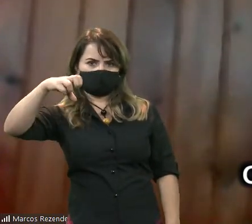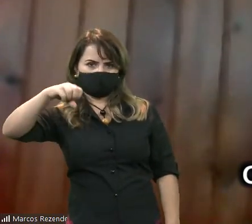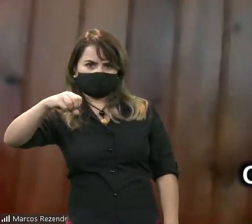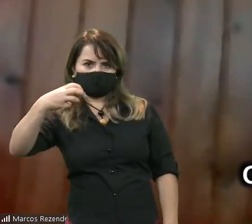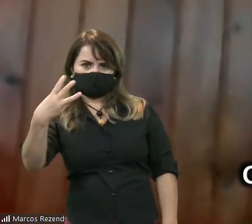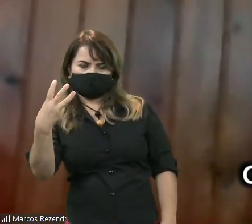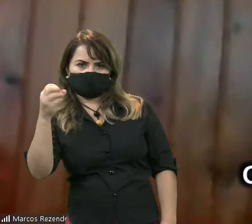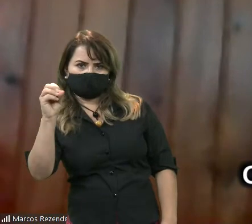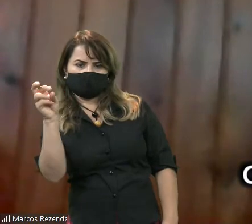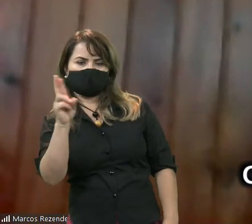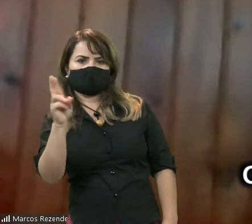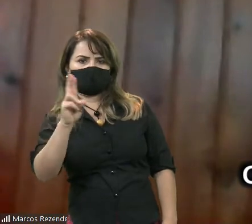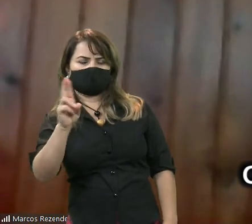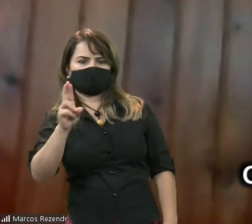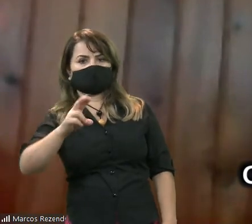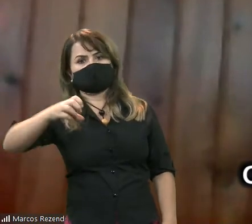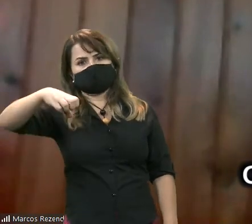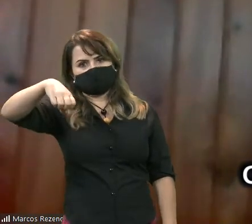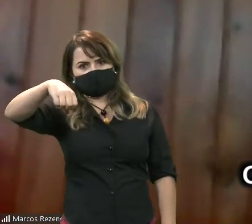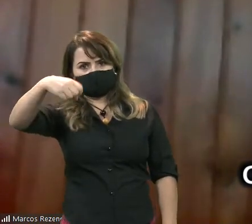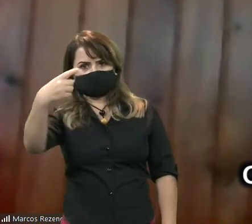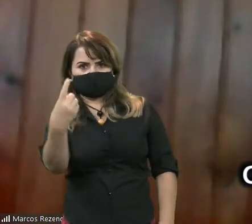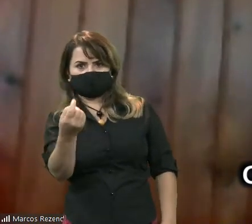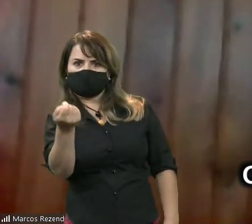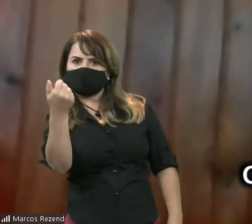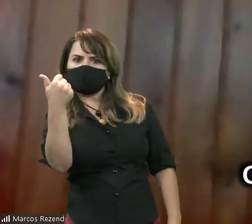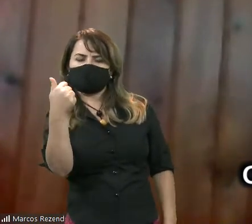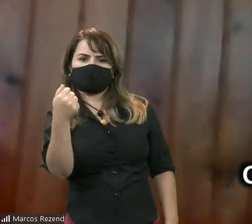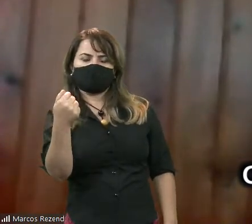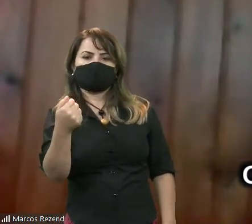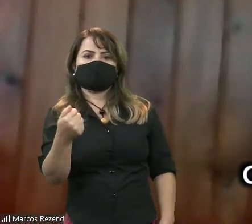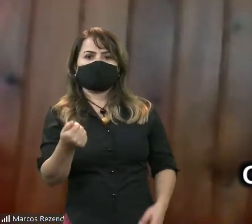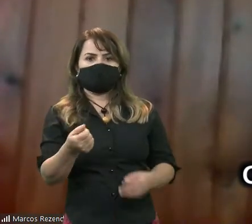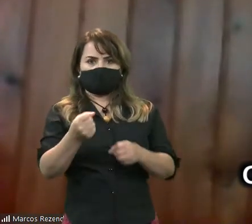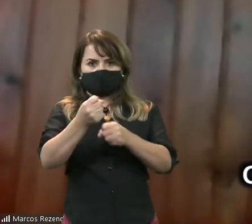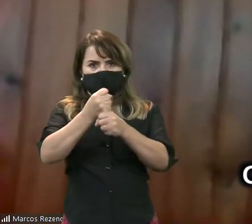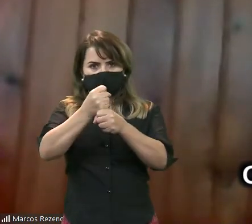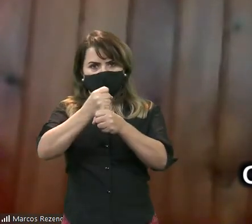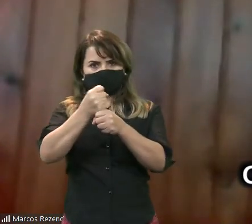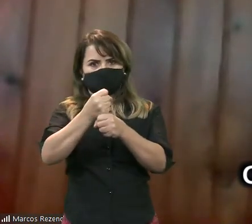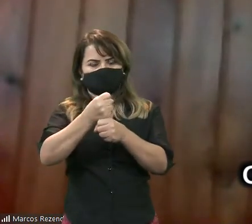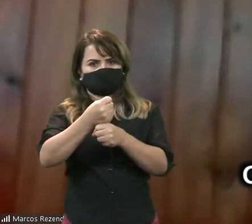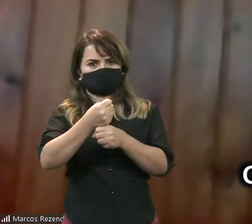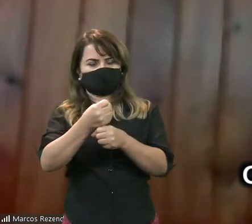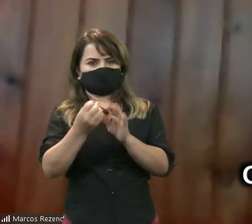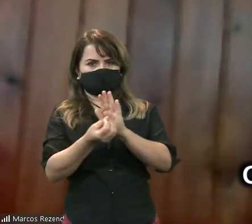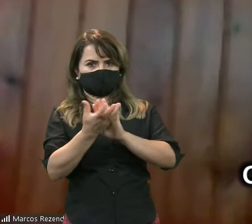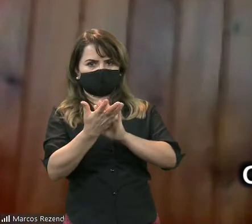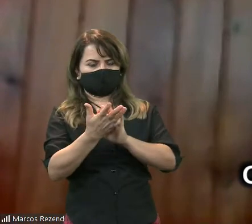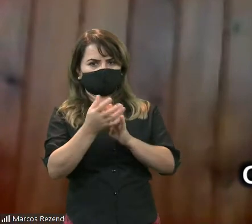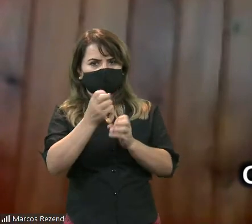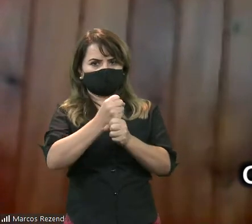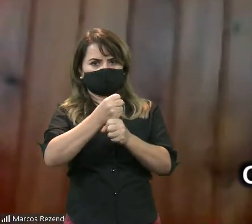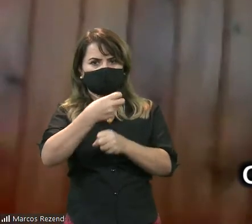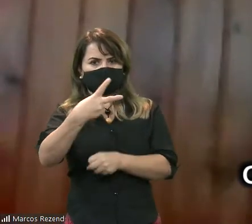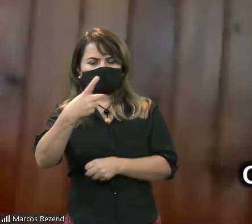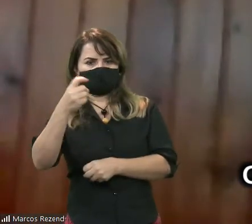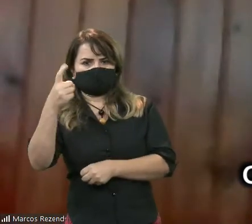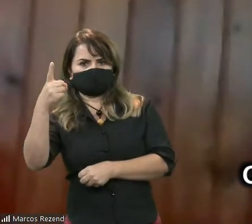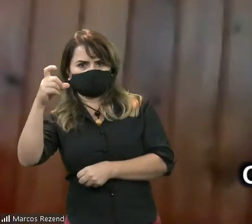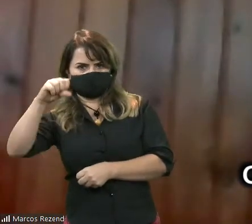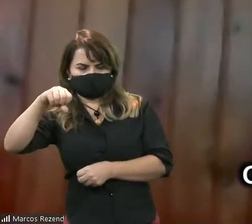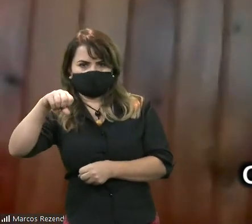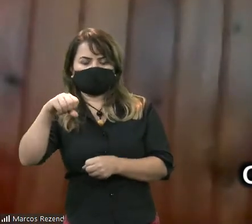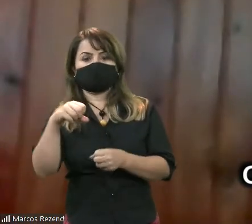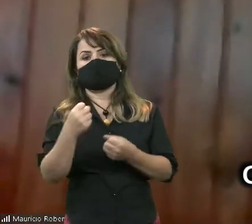R$ 395.930,91, isso em 2019. E a importância de nos mantermos no município de interesse